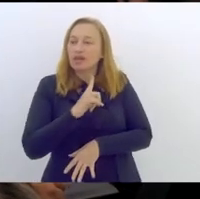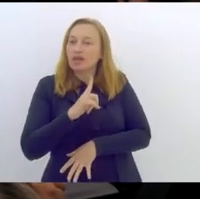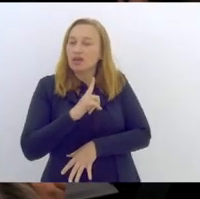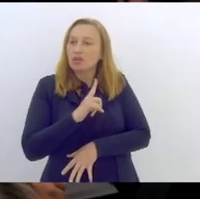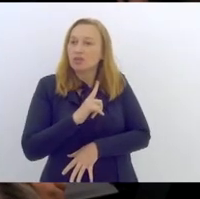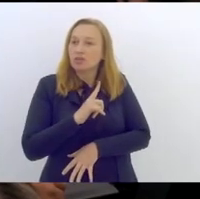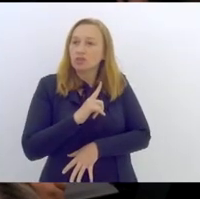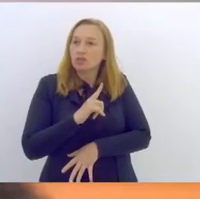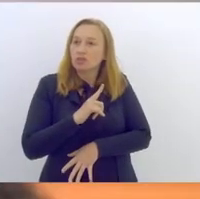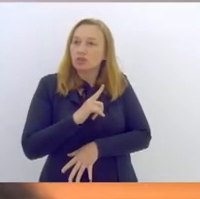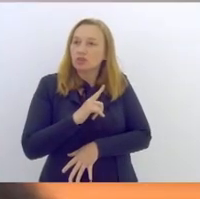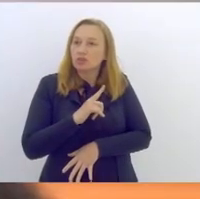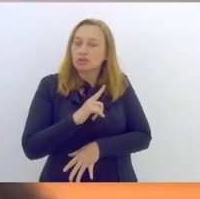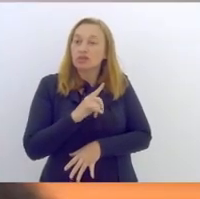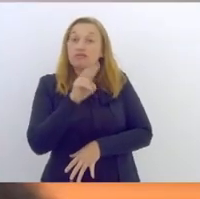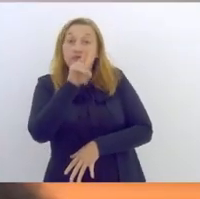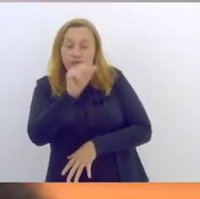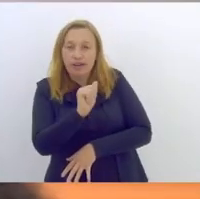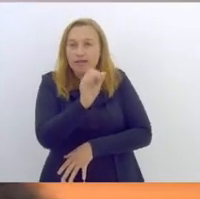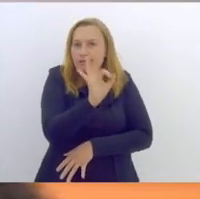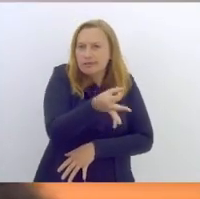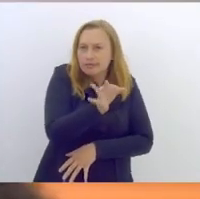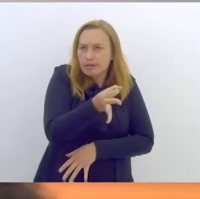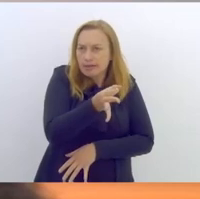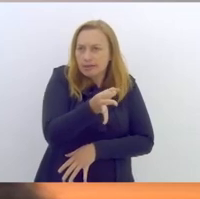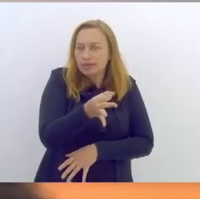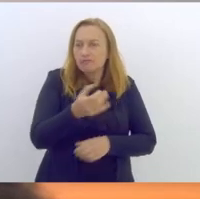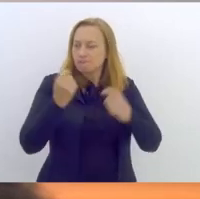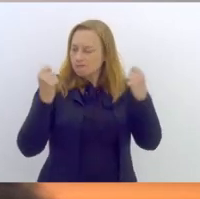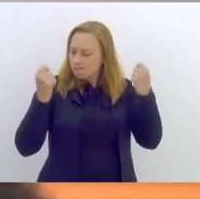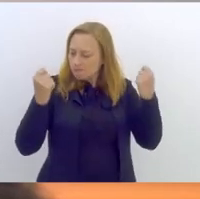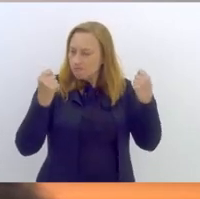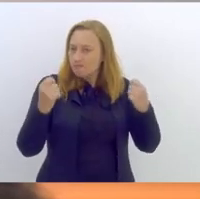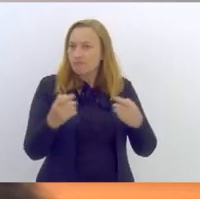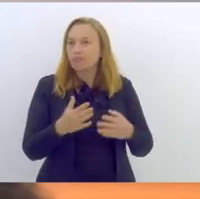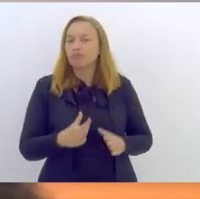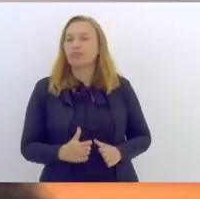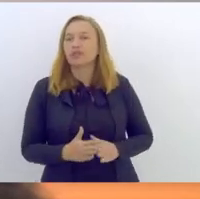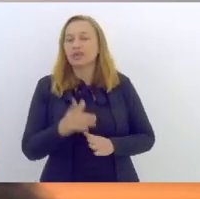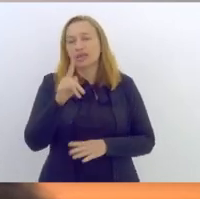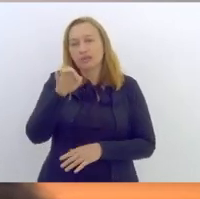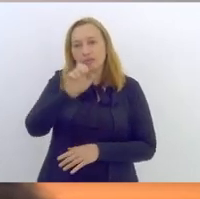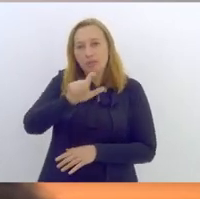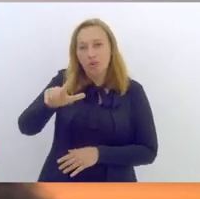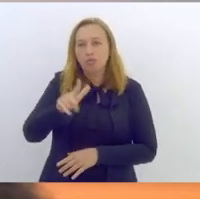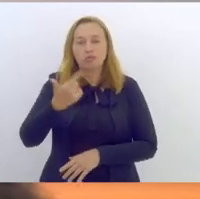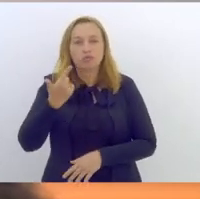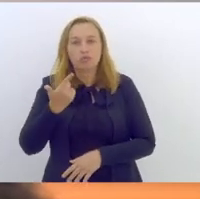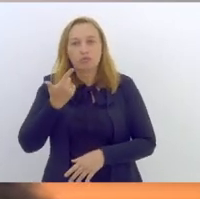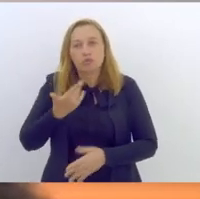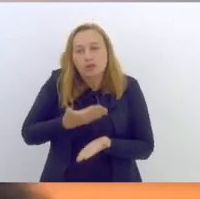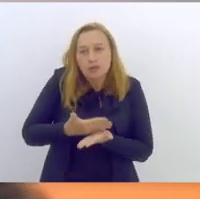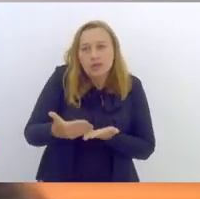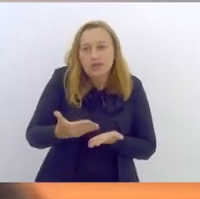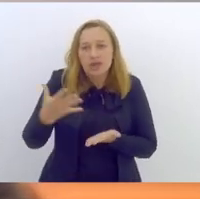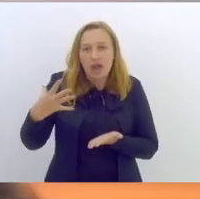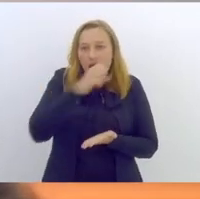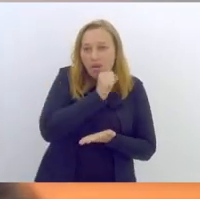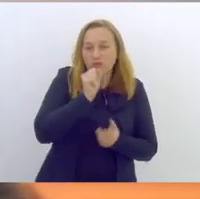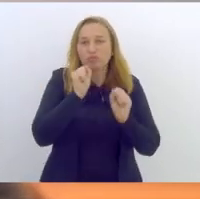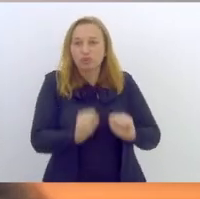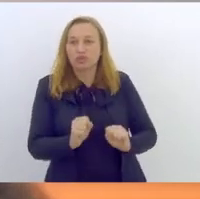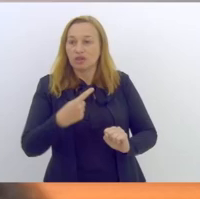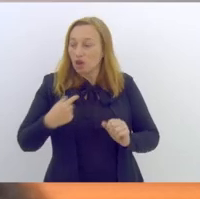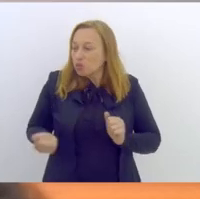essa criação dessas vagas efetivas torcendo aí para que essa cara comece o mais breve possível E mais uma vez